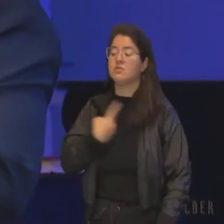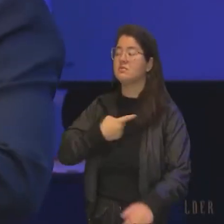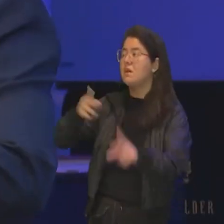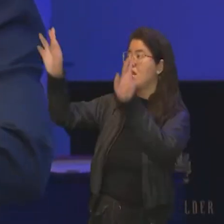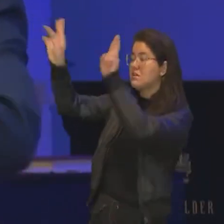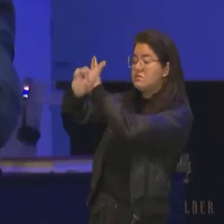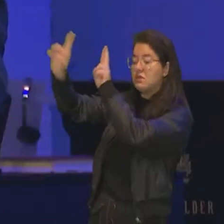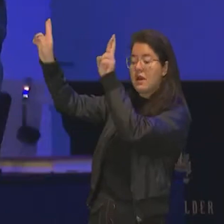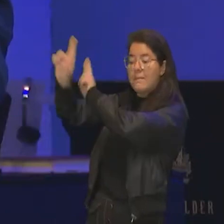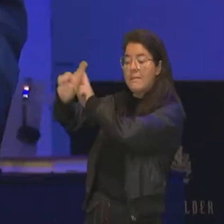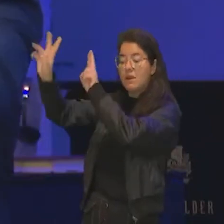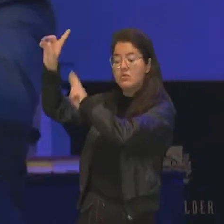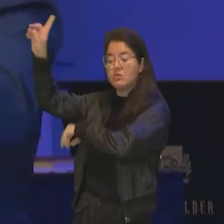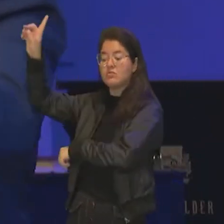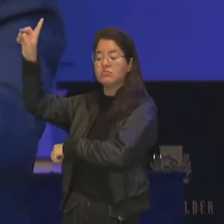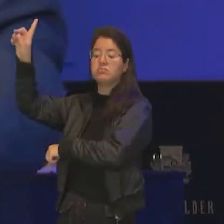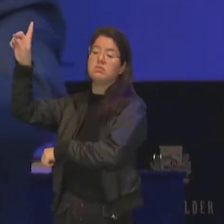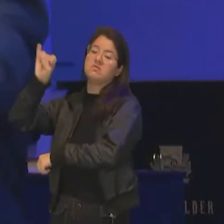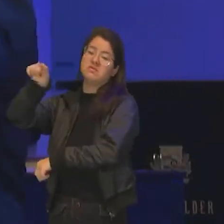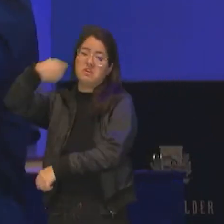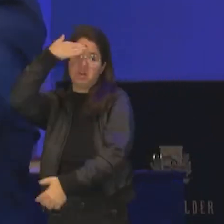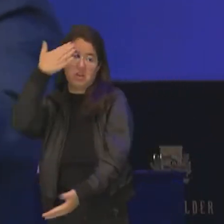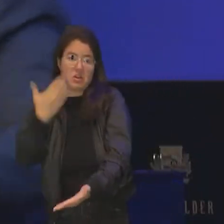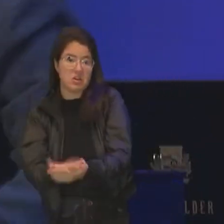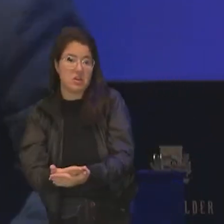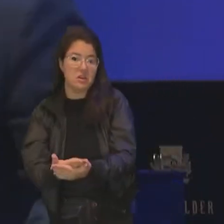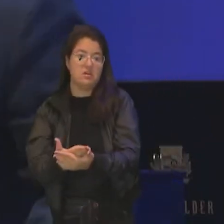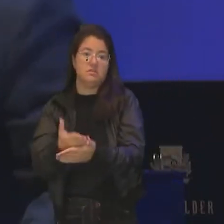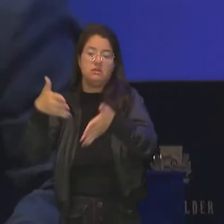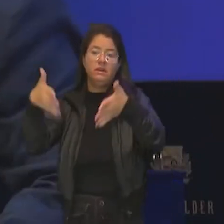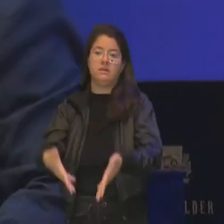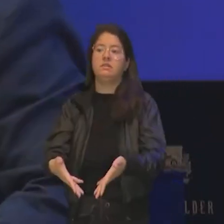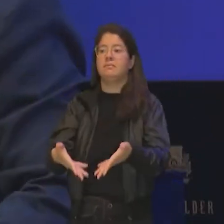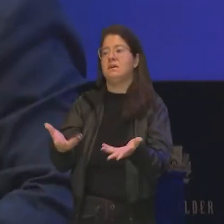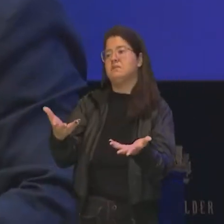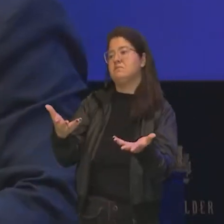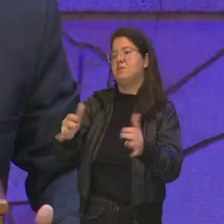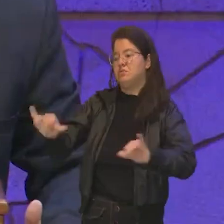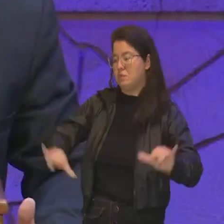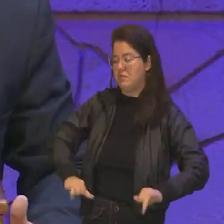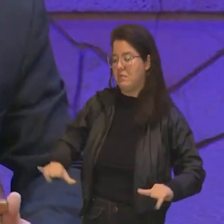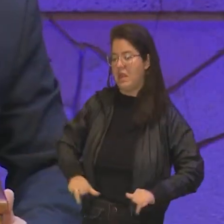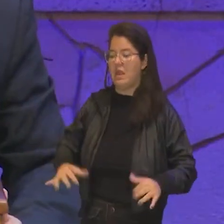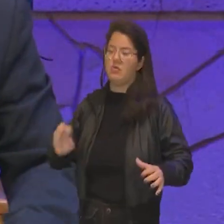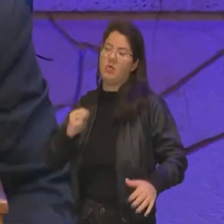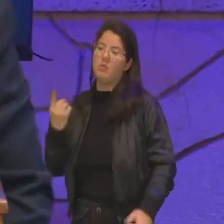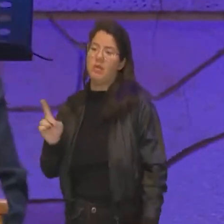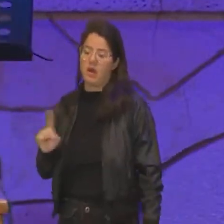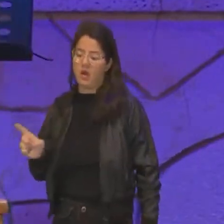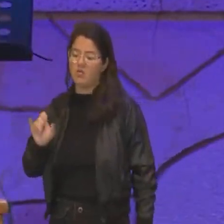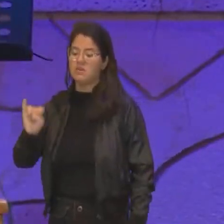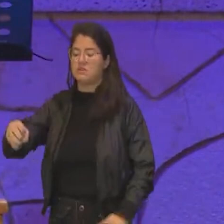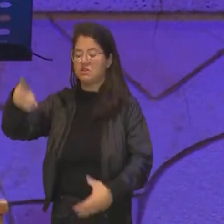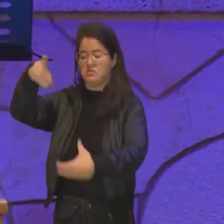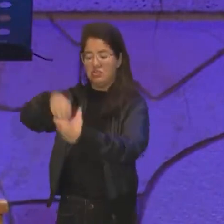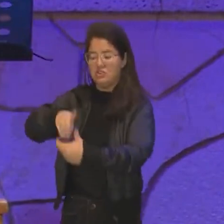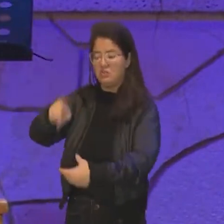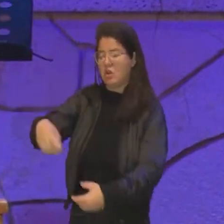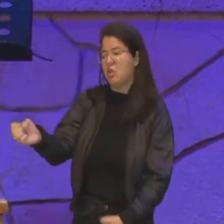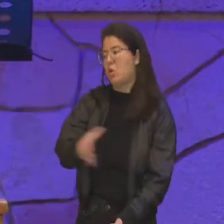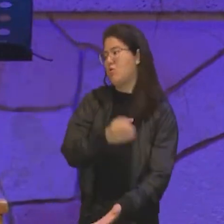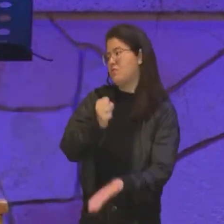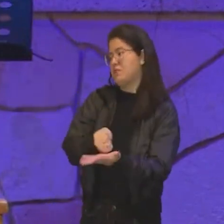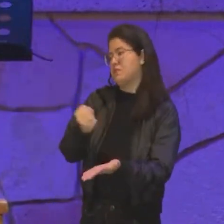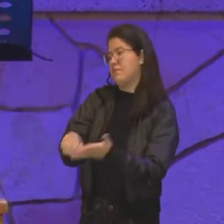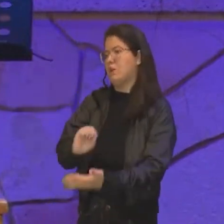relacionamento com Deus, independente se você crê, se você vai participar da grande tribulação, se o dízimo é do Novo Testamento